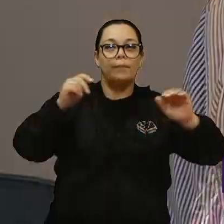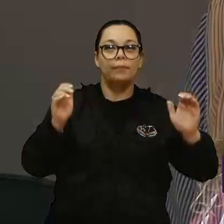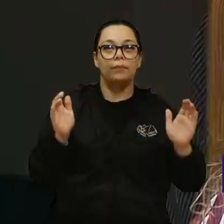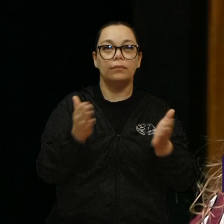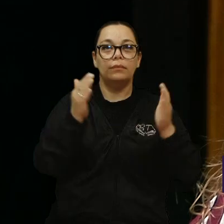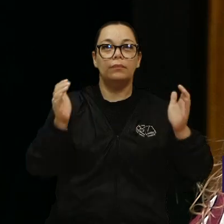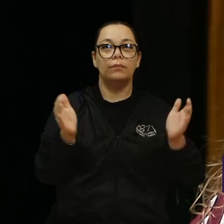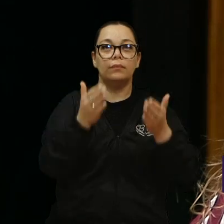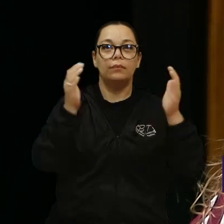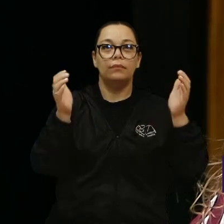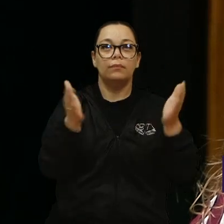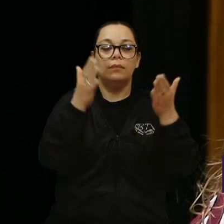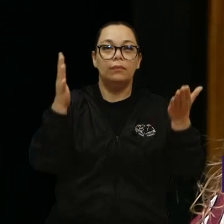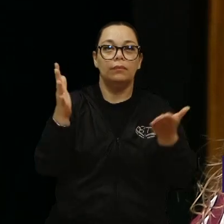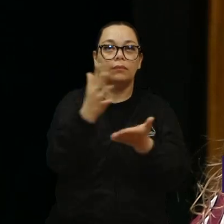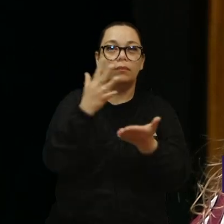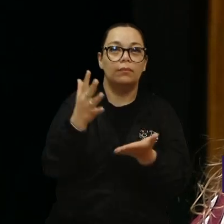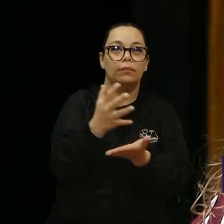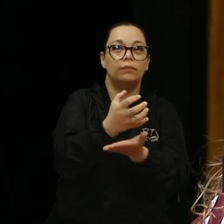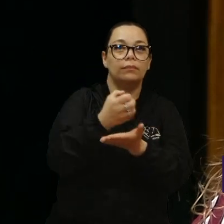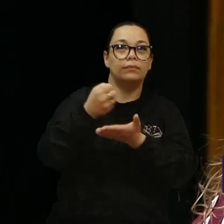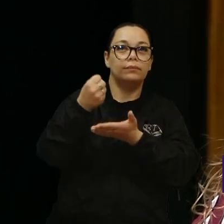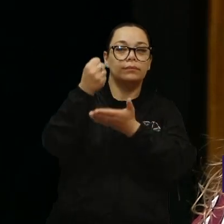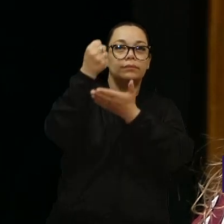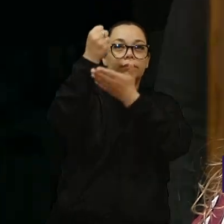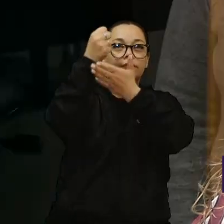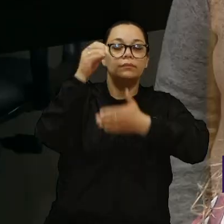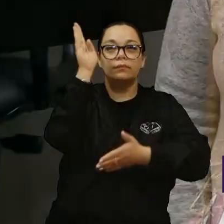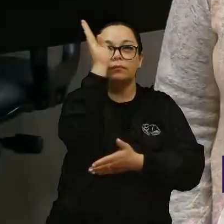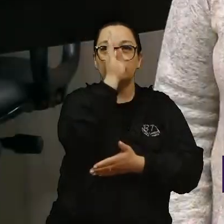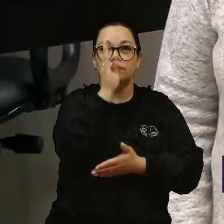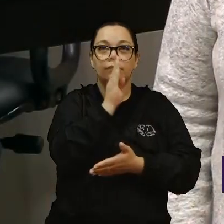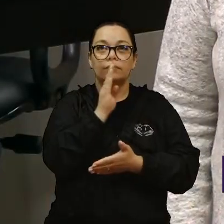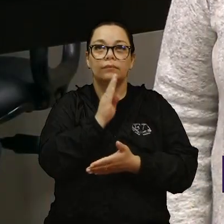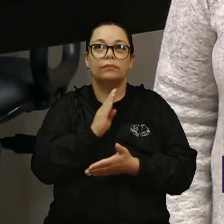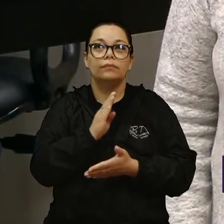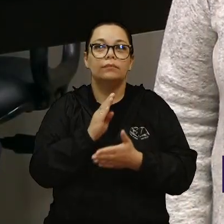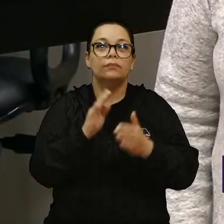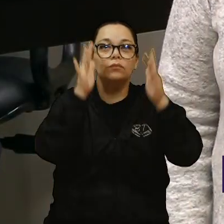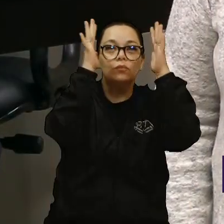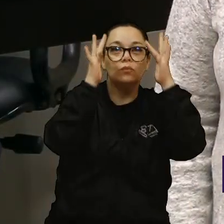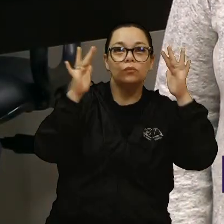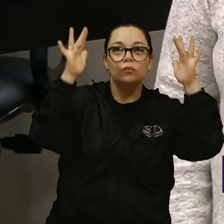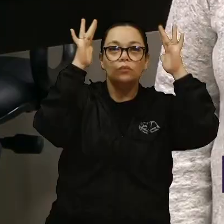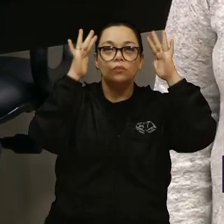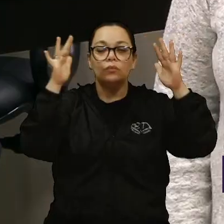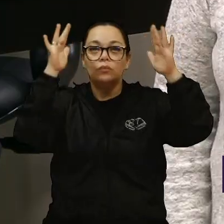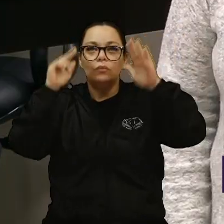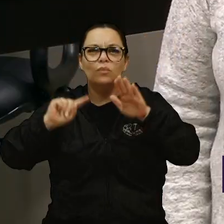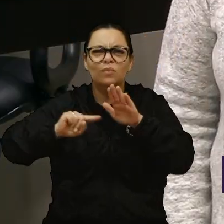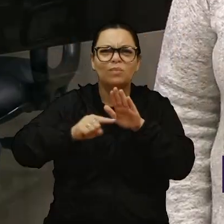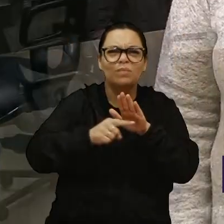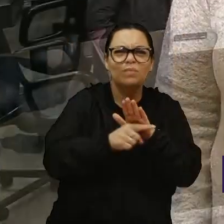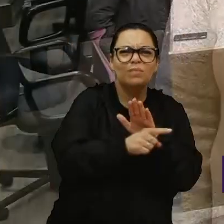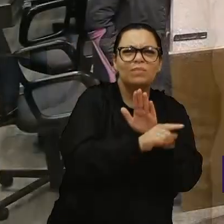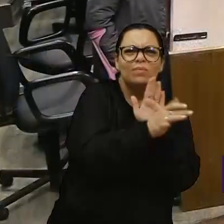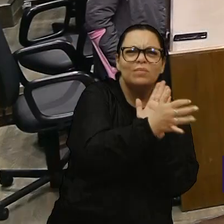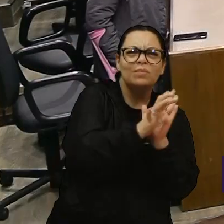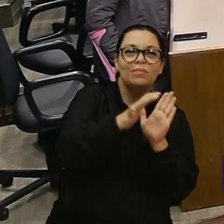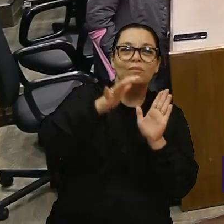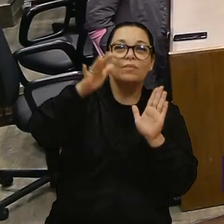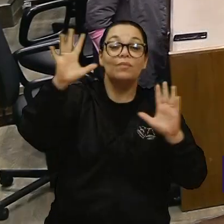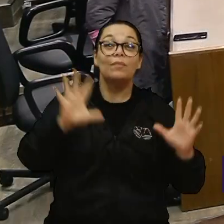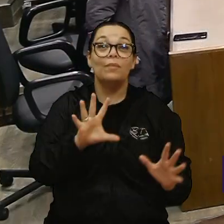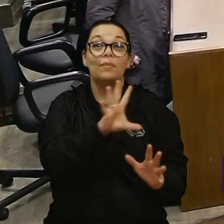A pátria amada, lacrada, salve, salve. Brasil, um sonho imenso, raio